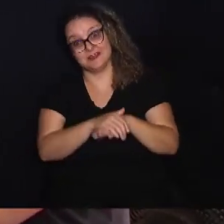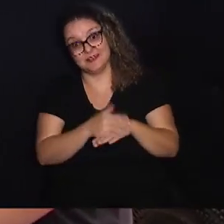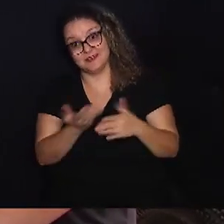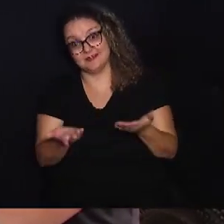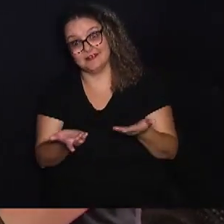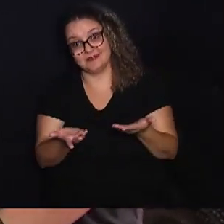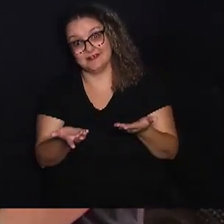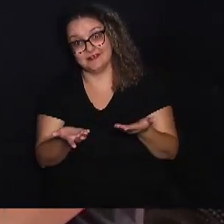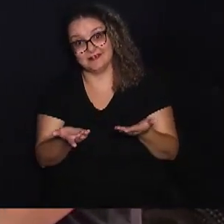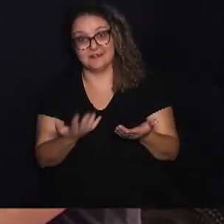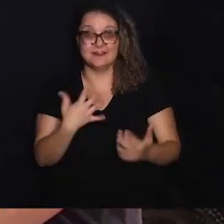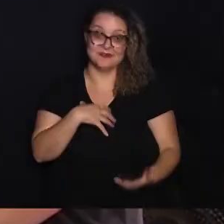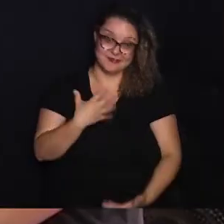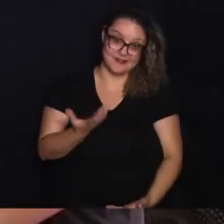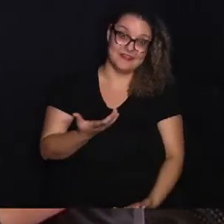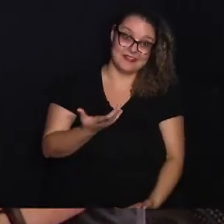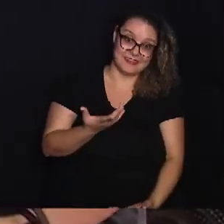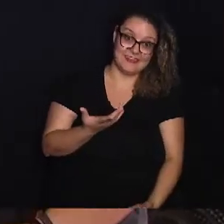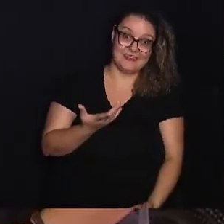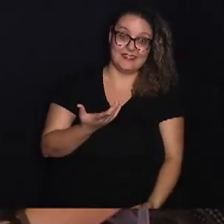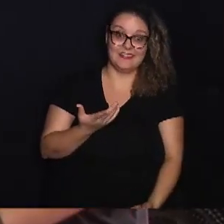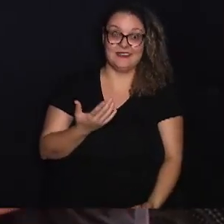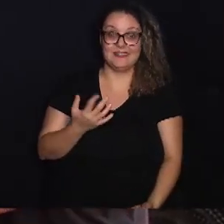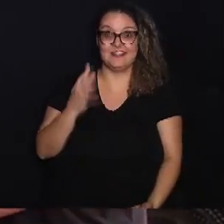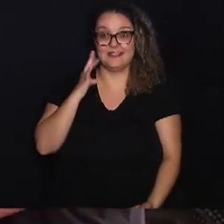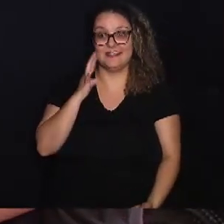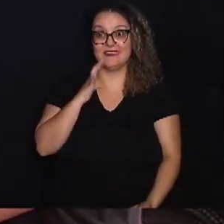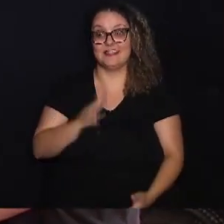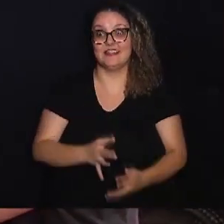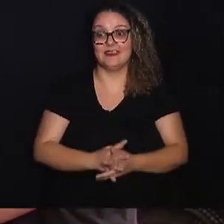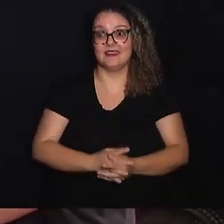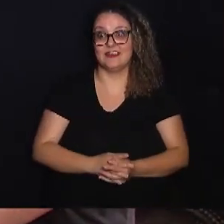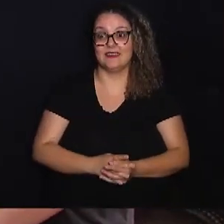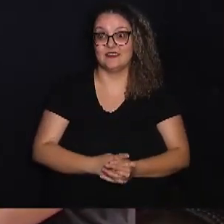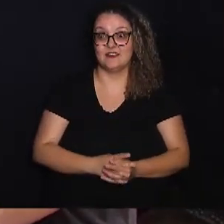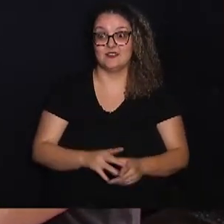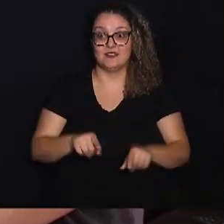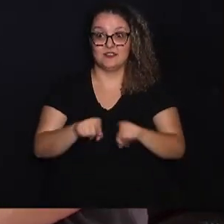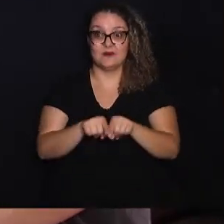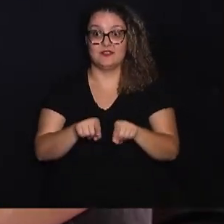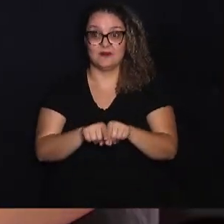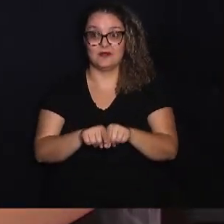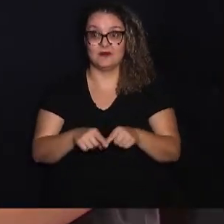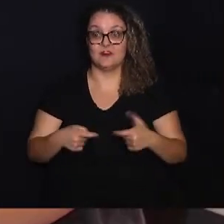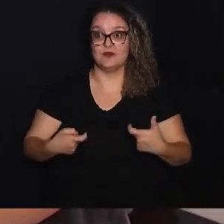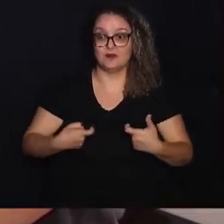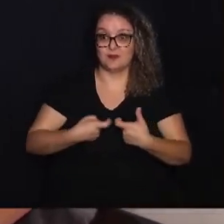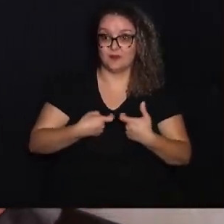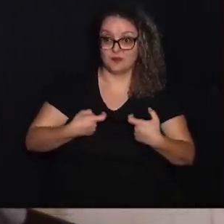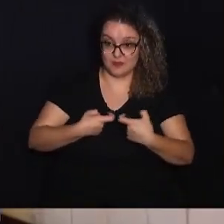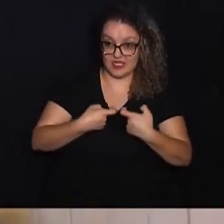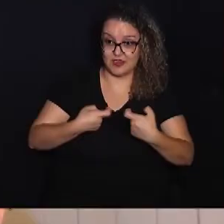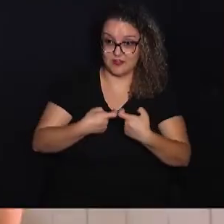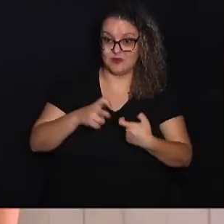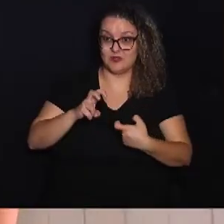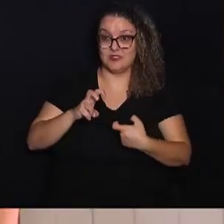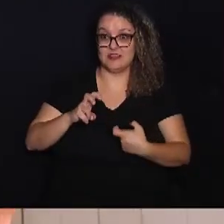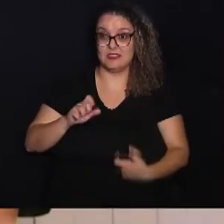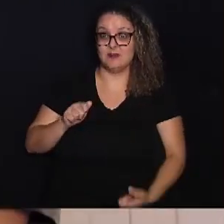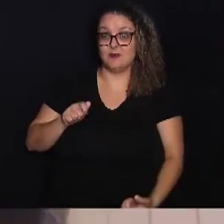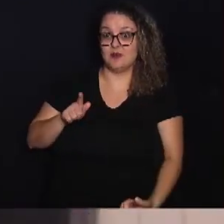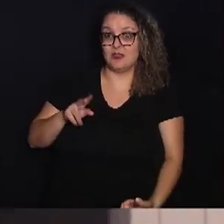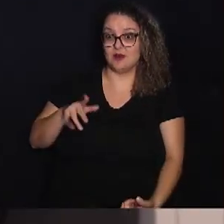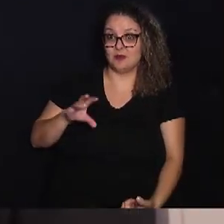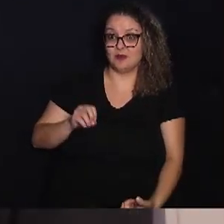porque de alguma forma tem sido interessante, né? A gente também fez meia de 5 agulhas quando a gente estava lá no 5º